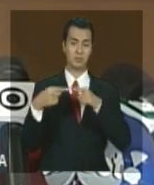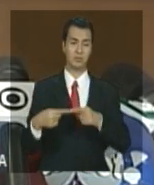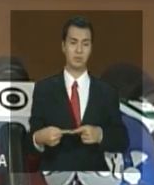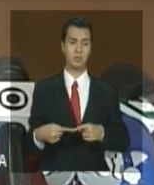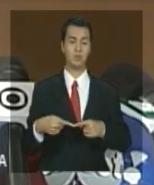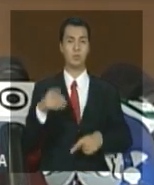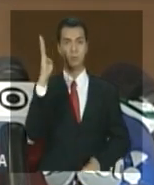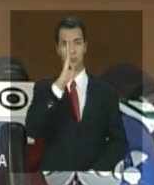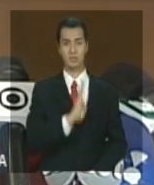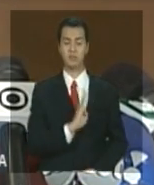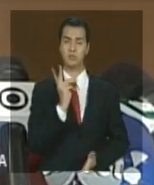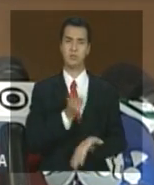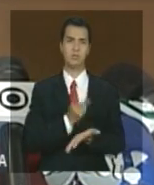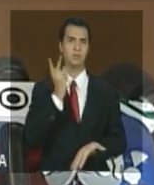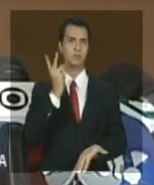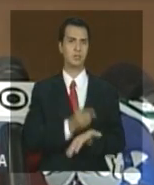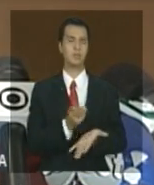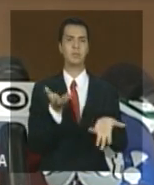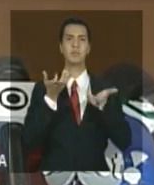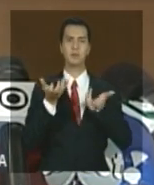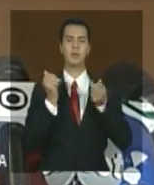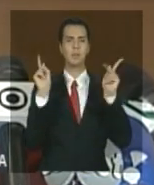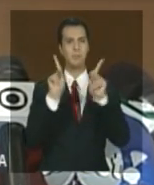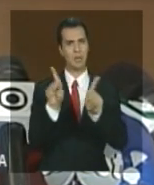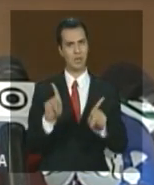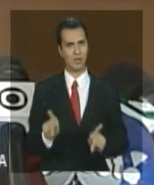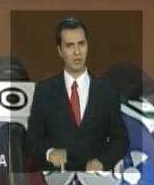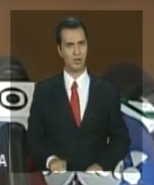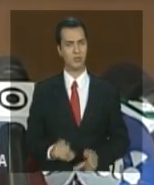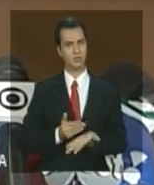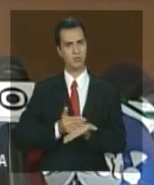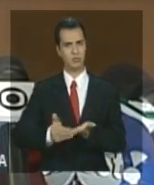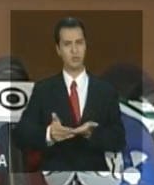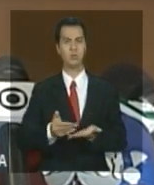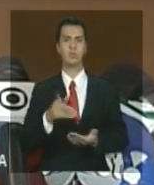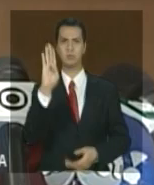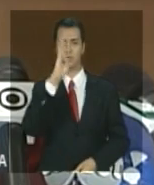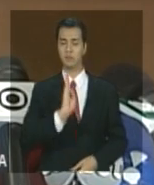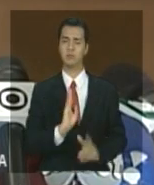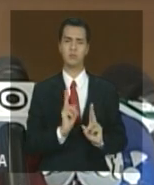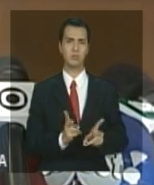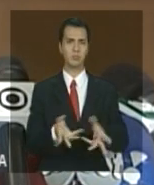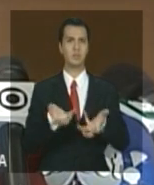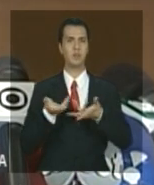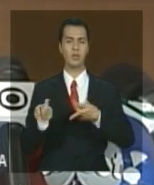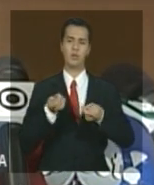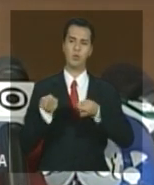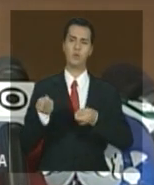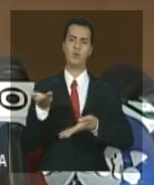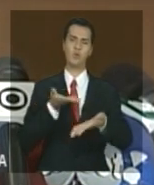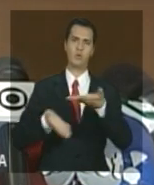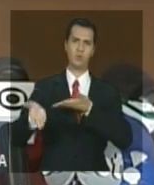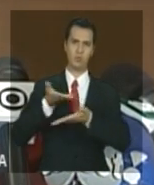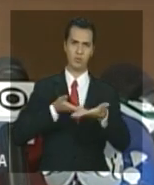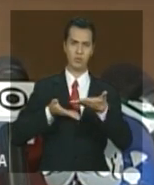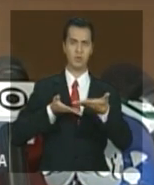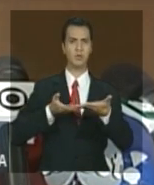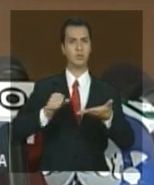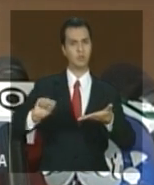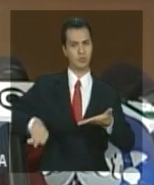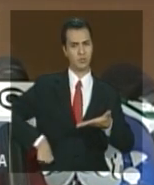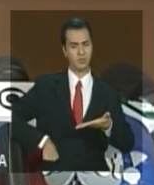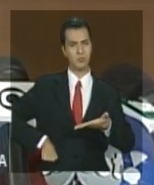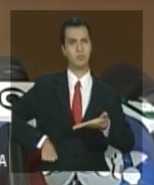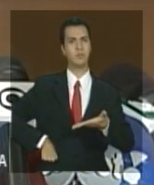sempre prefere uma solução pacífica inicial, uma cooperação e esforços